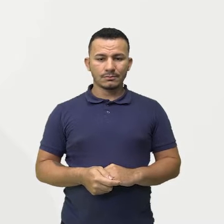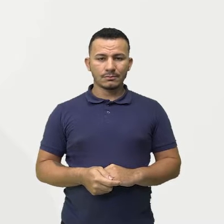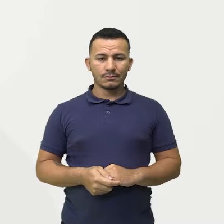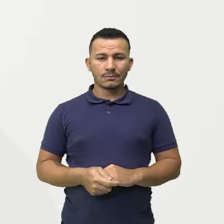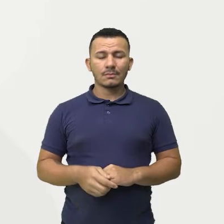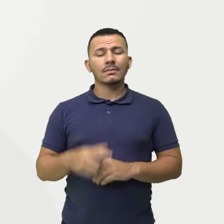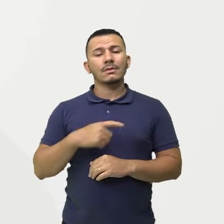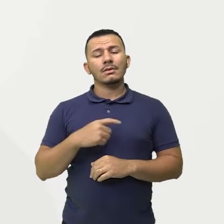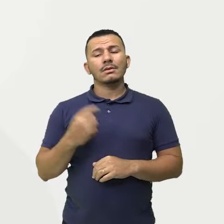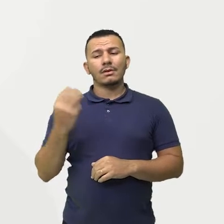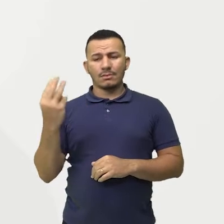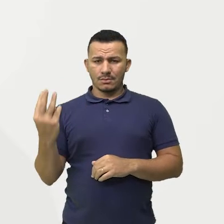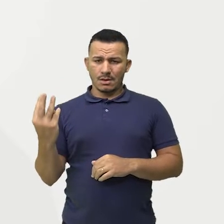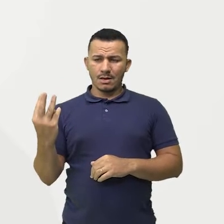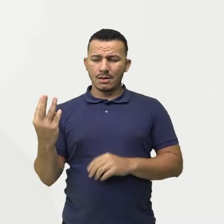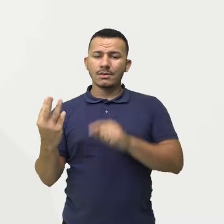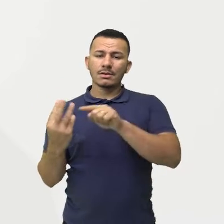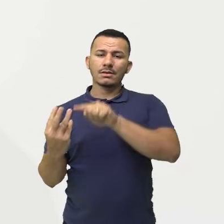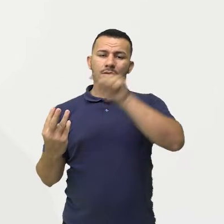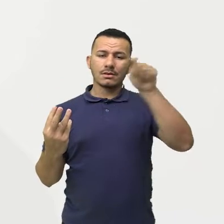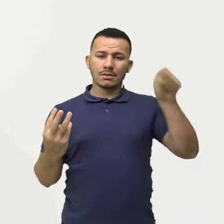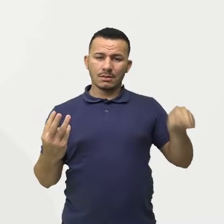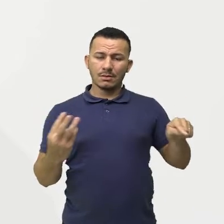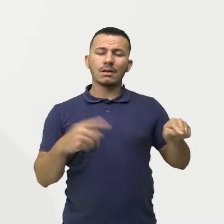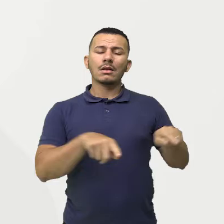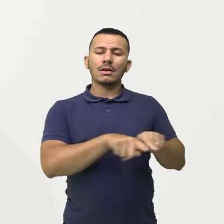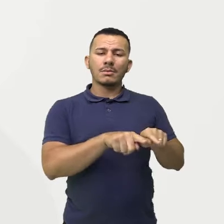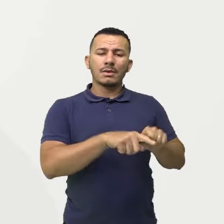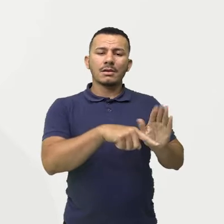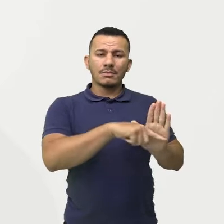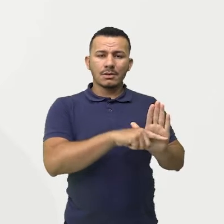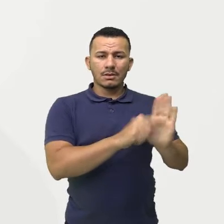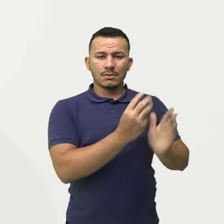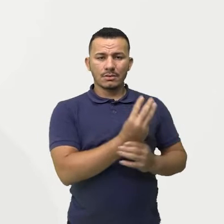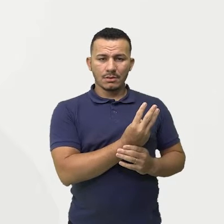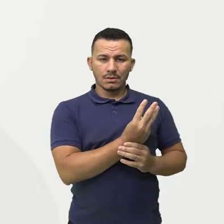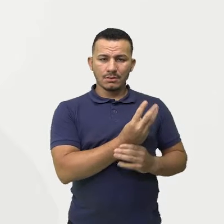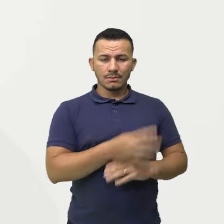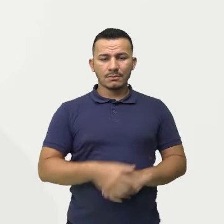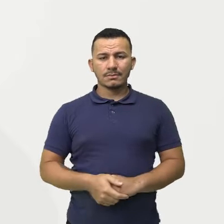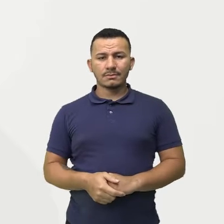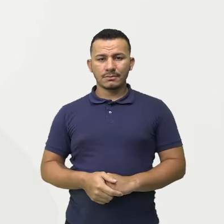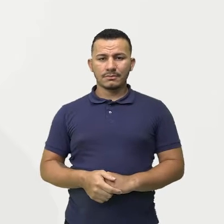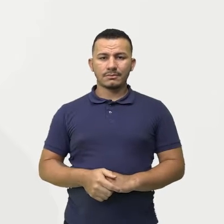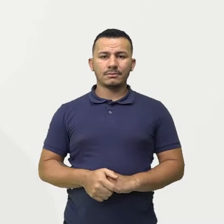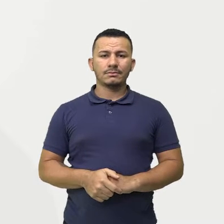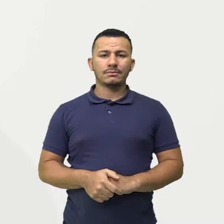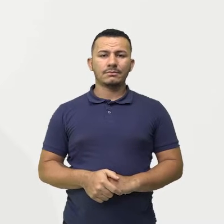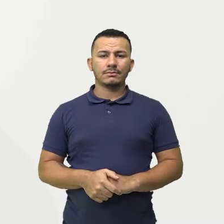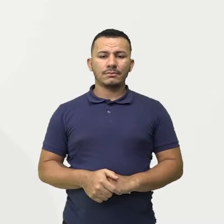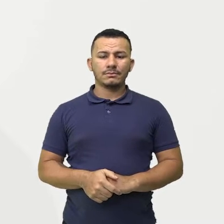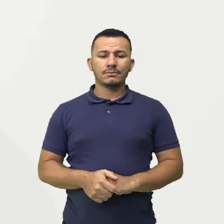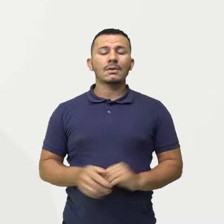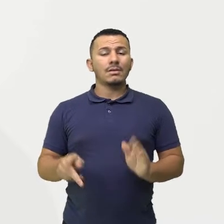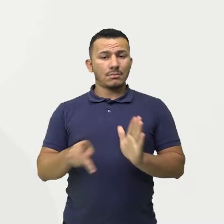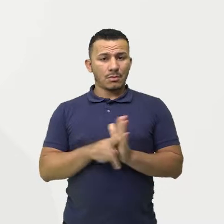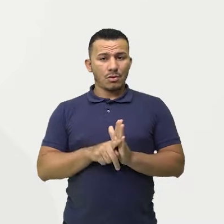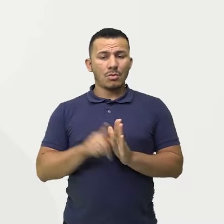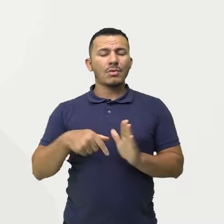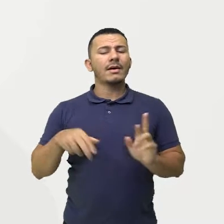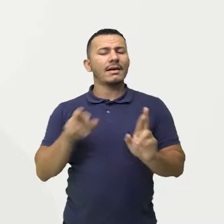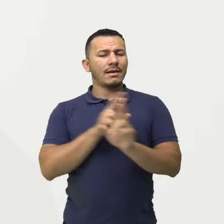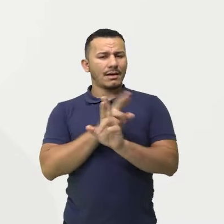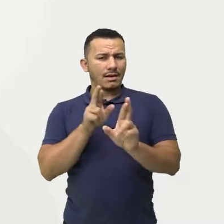2. Se existe um 3, existe um oposto na mesma distância que é o menos 3 em relação a quem?